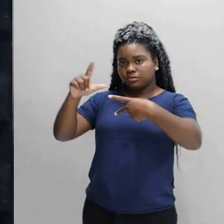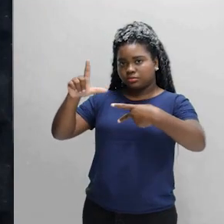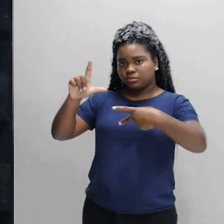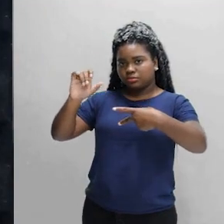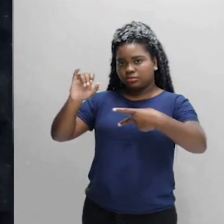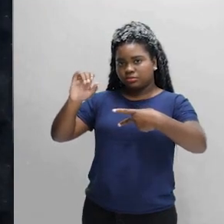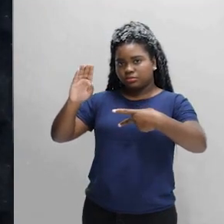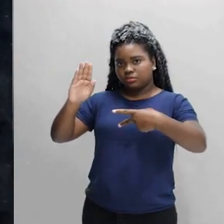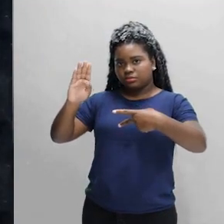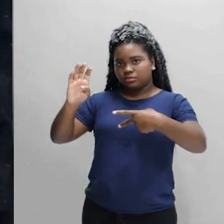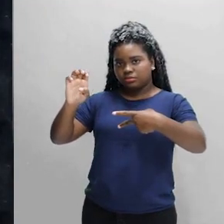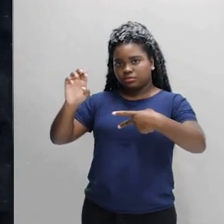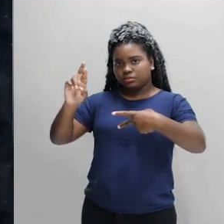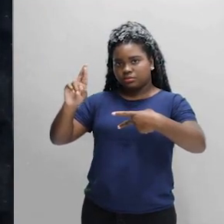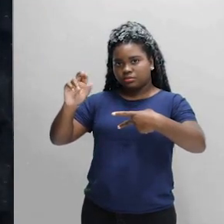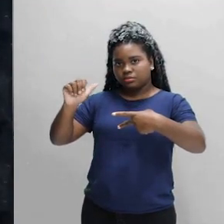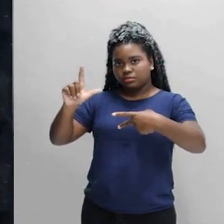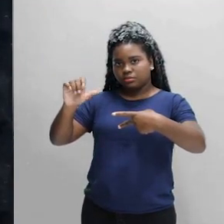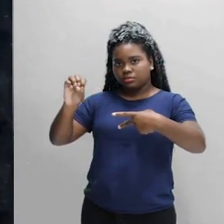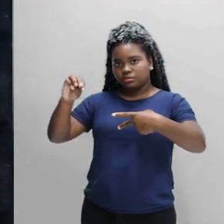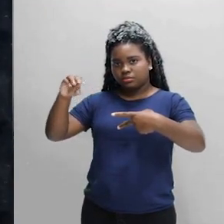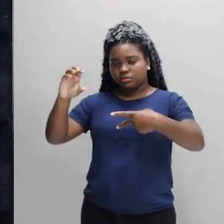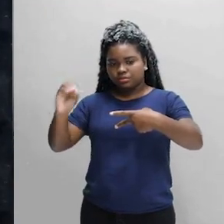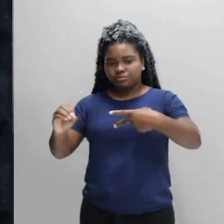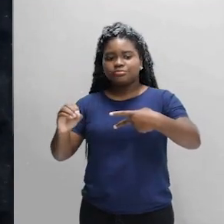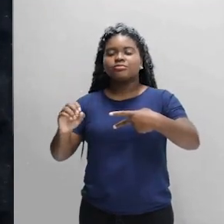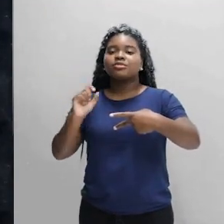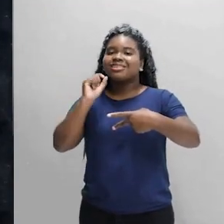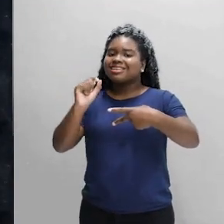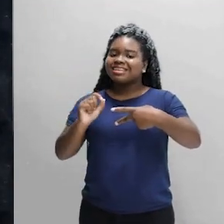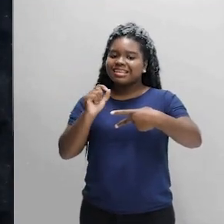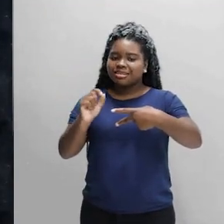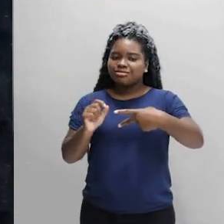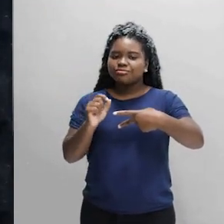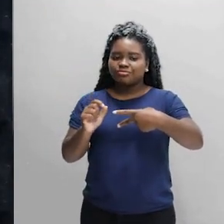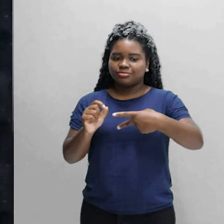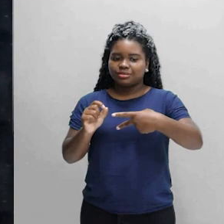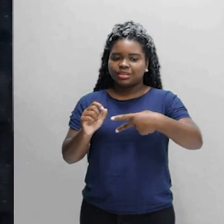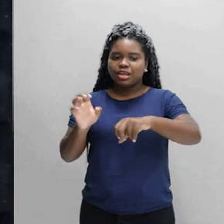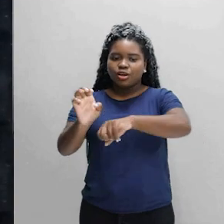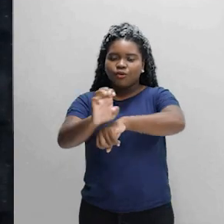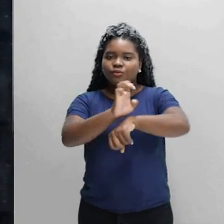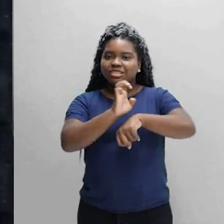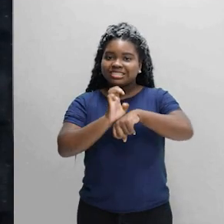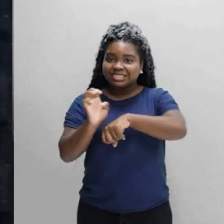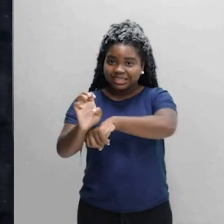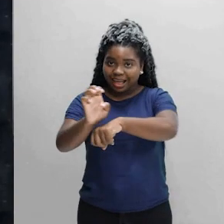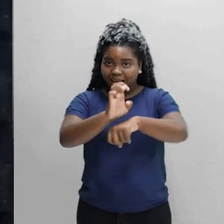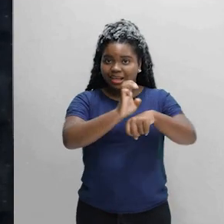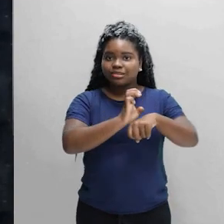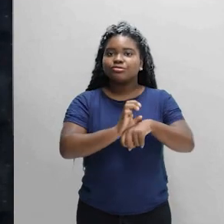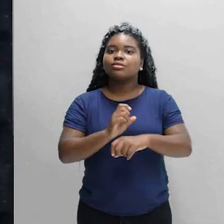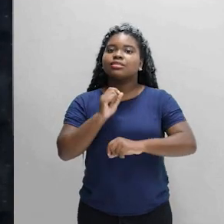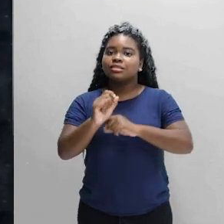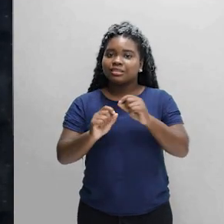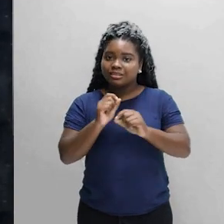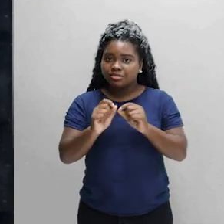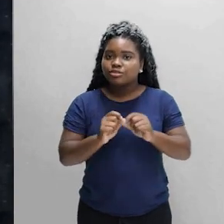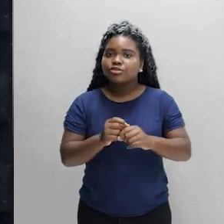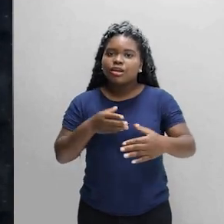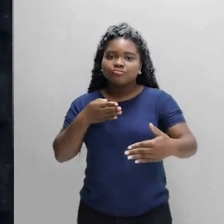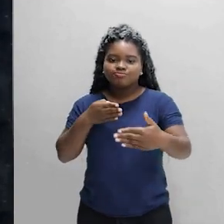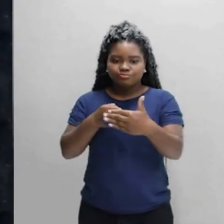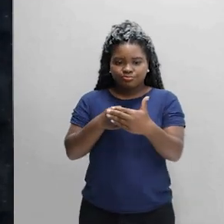Estado deve ser limitado, ok? A proteção dos direitos e liberdades individuais, que inclusive é